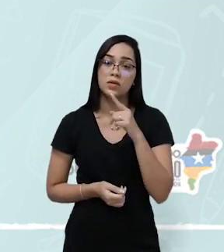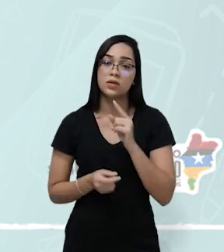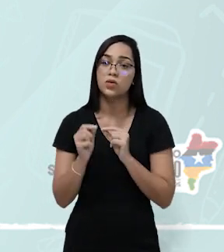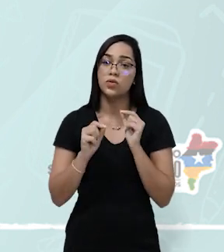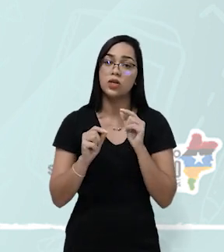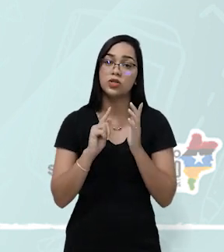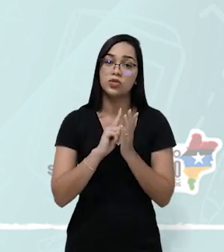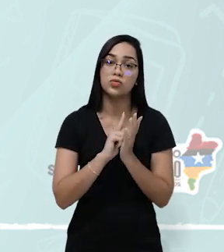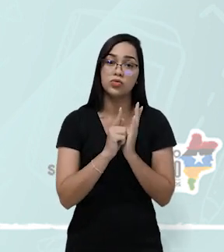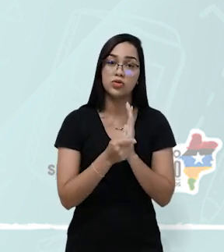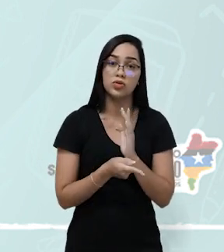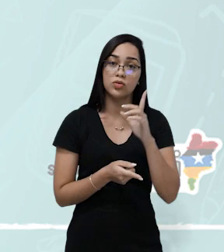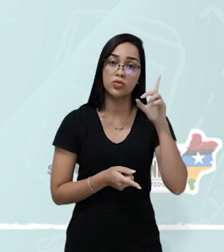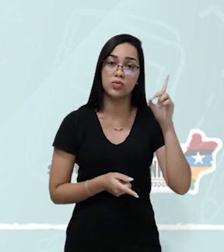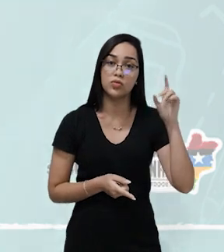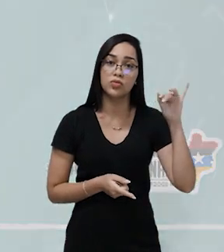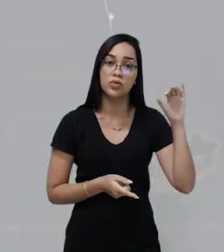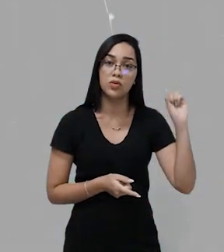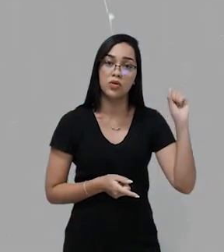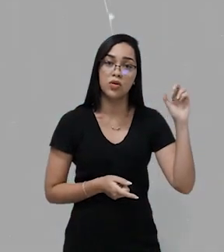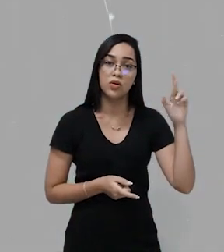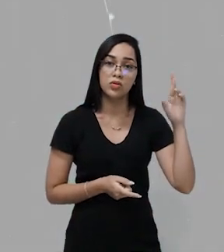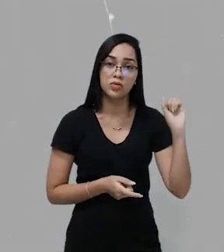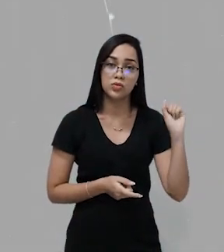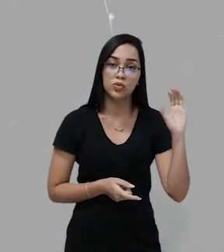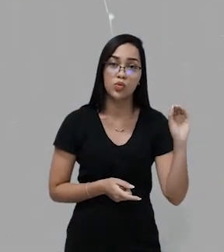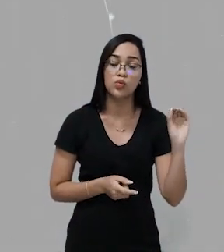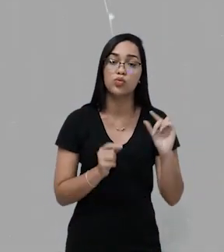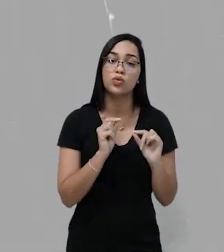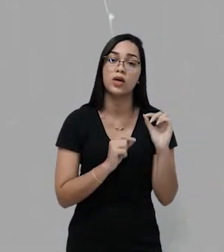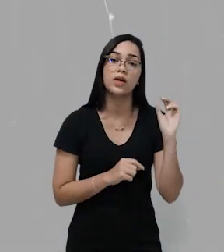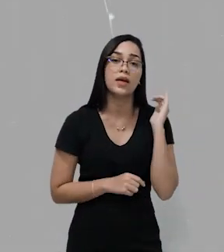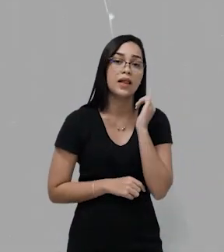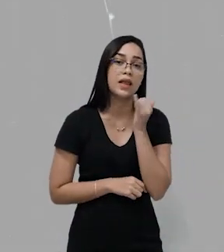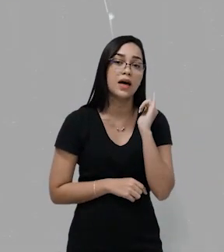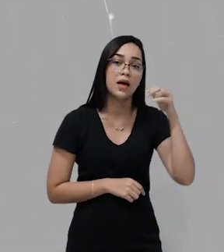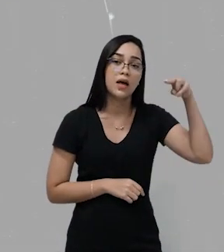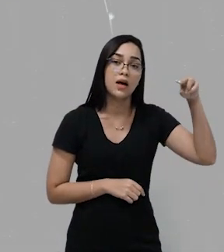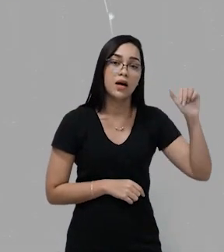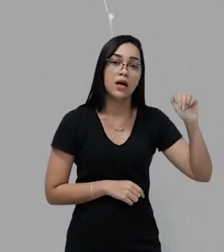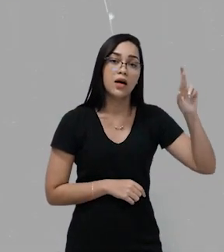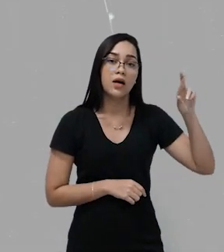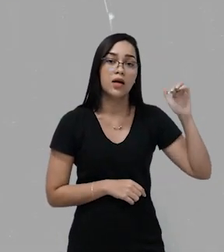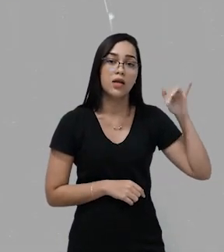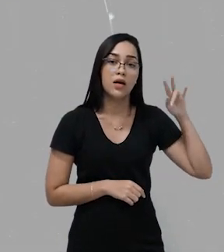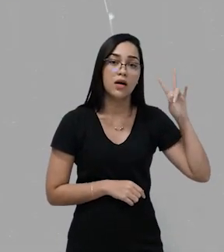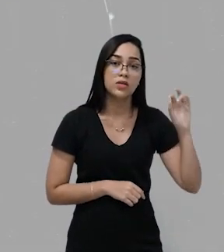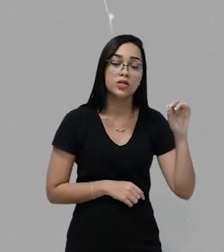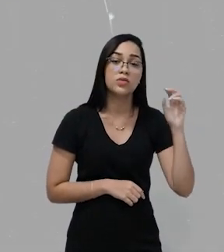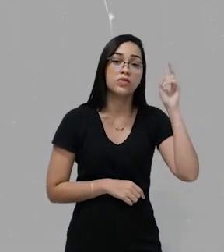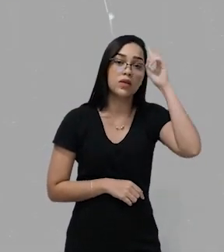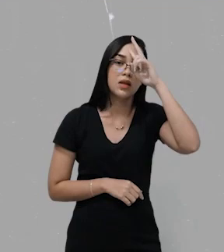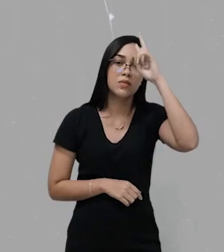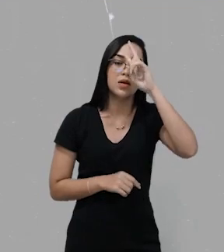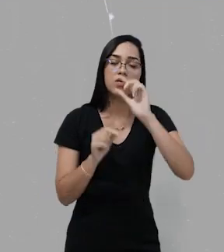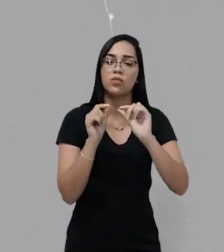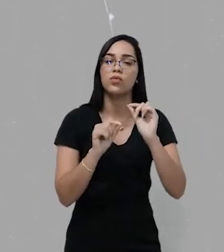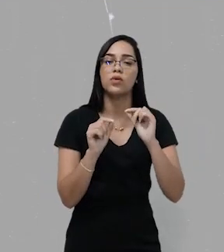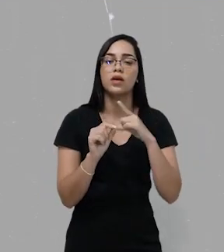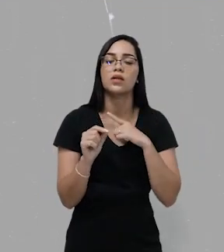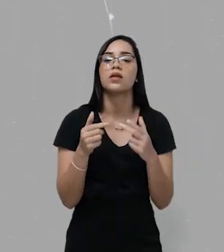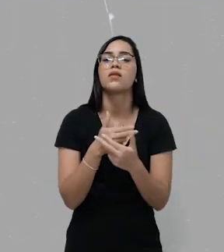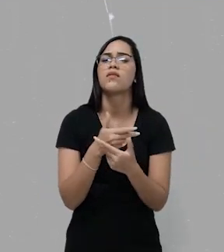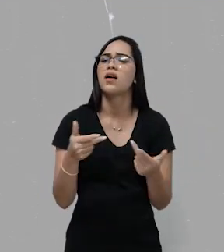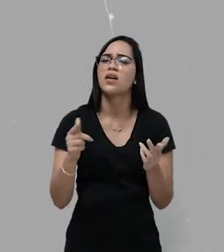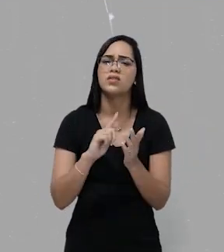de um gênero do discurso, um gênero que é narrativo. Lembrando, gente, a narração pode ter